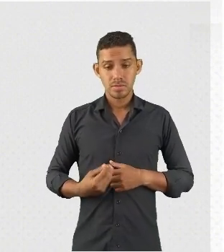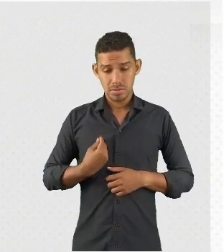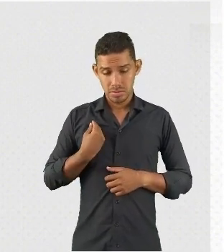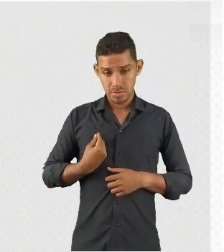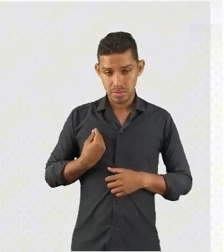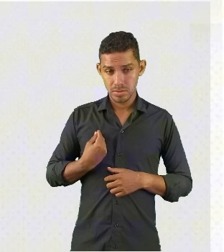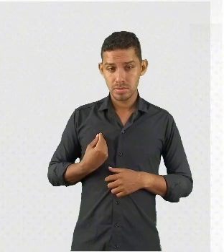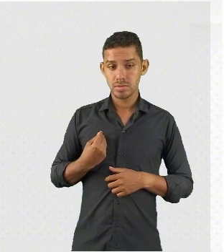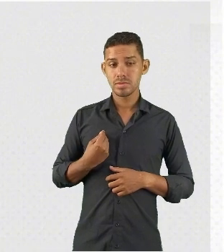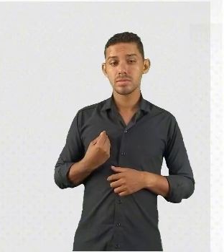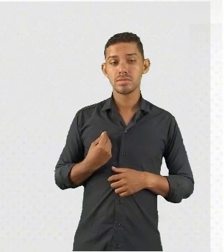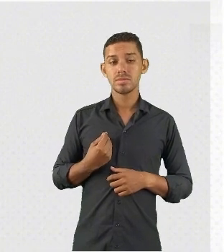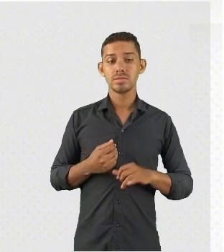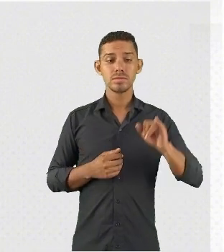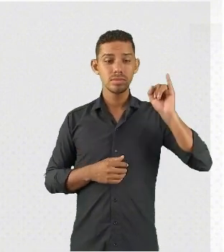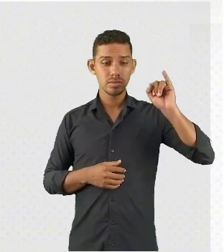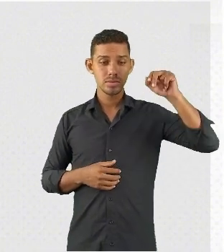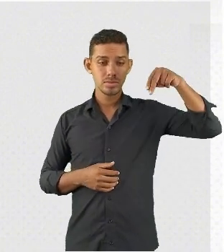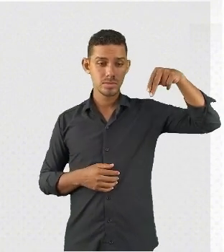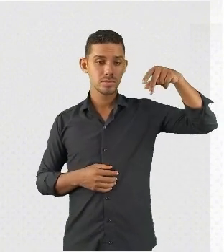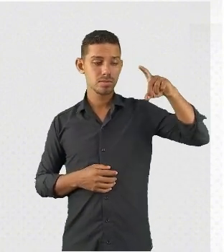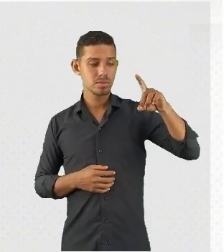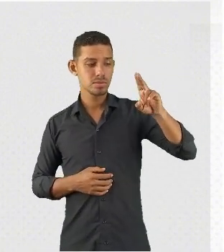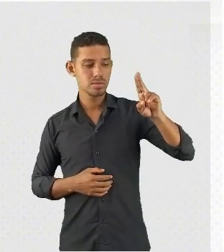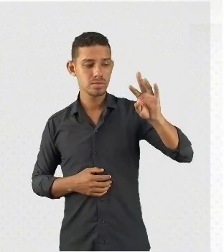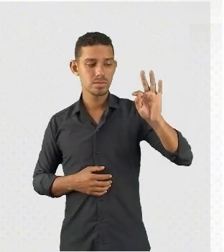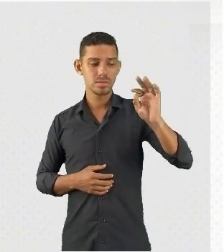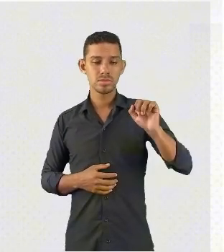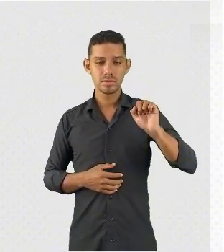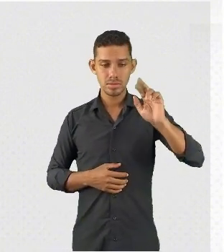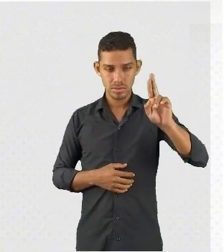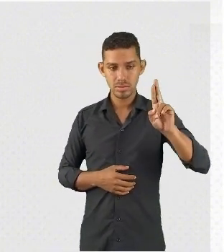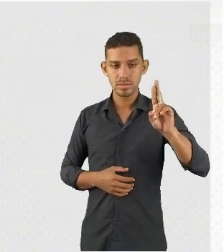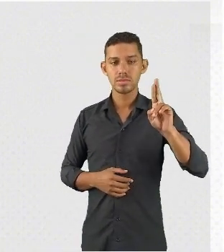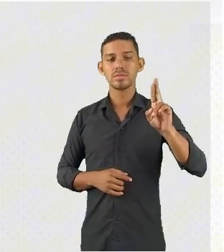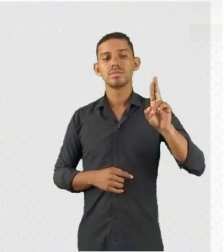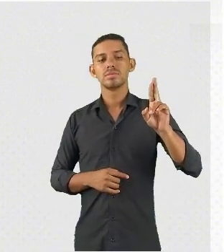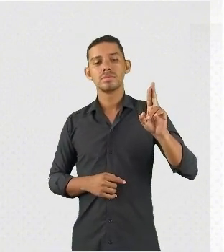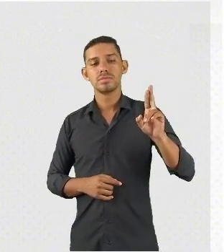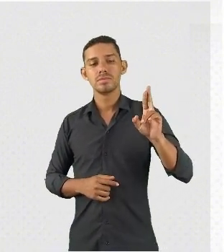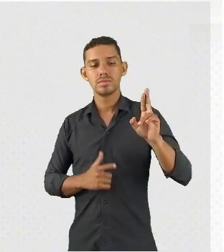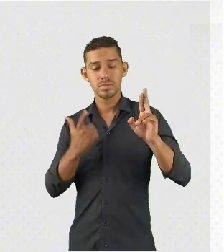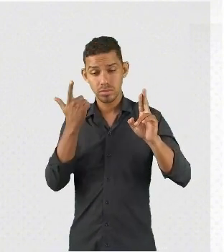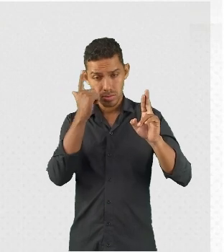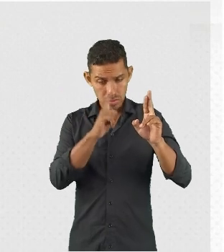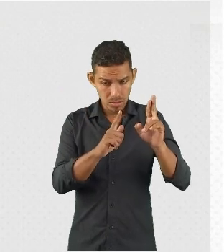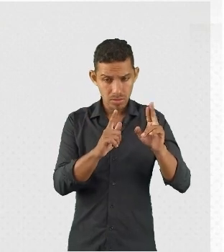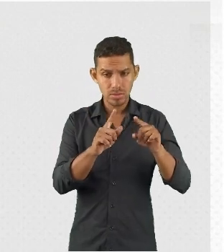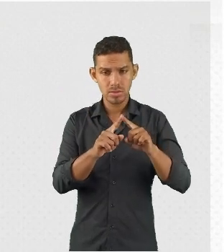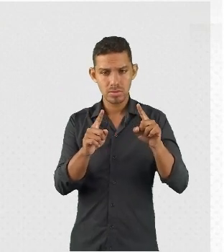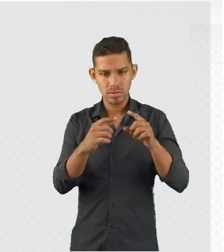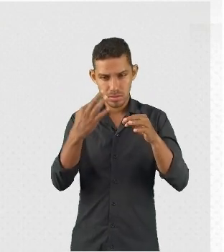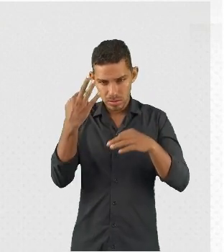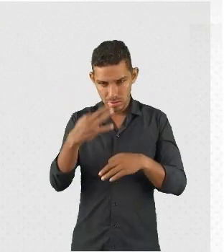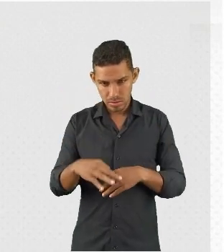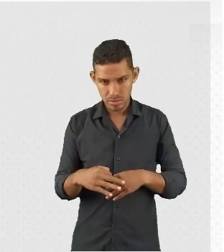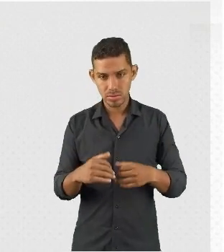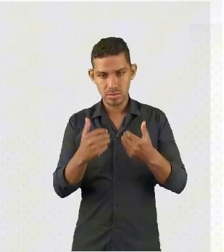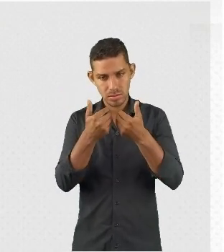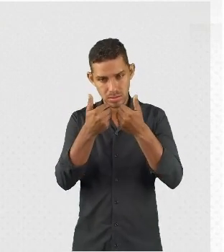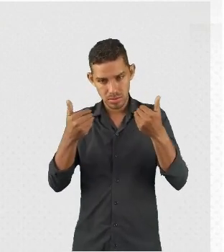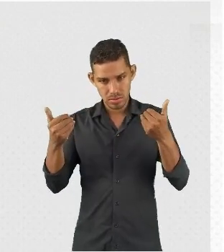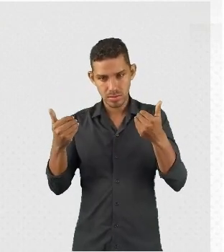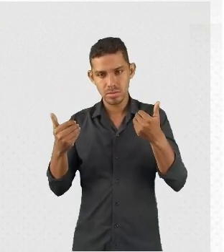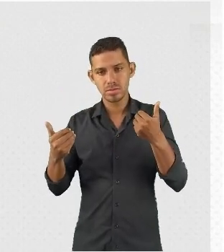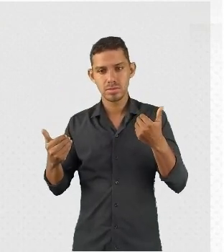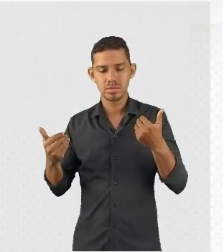indutor. Ainda com ele aqui, para poder ficar polarizado, com a presença dele,